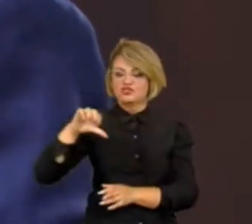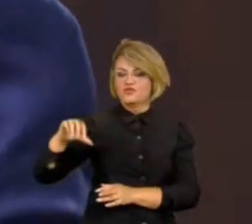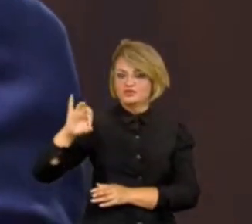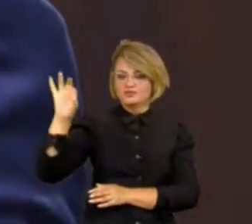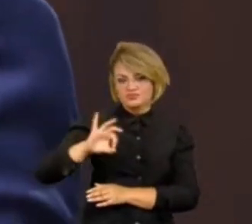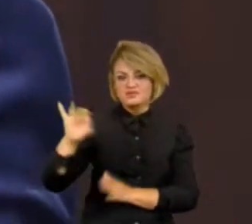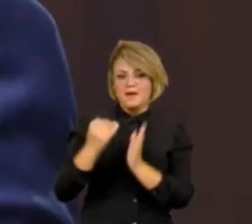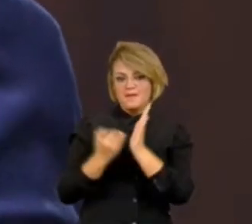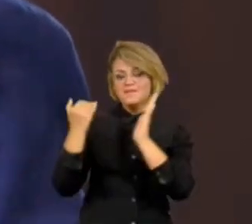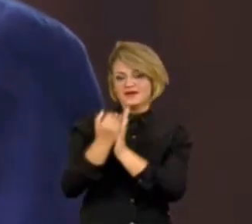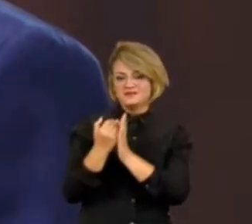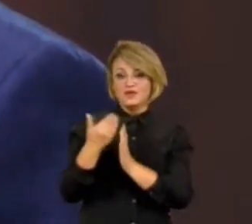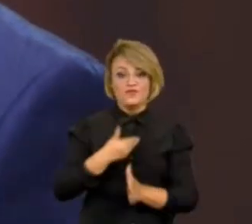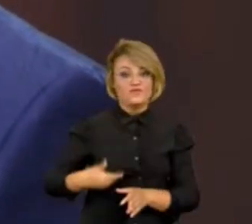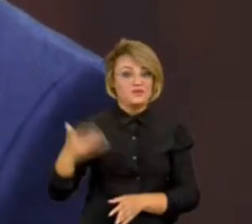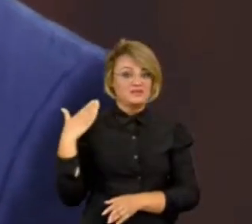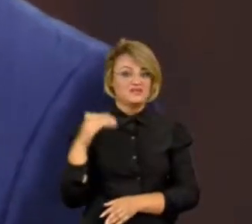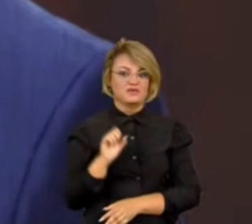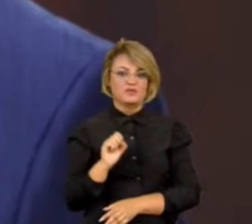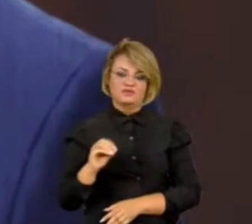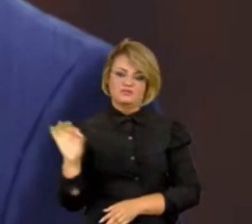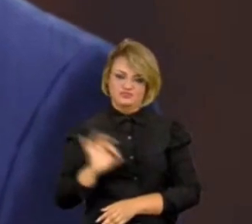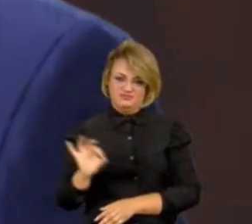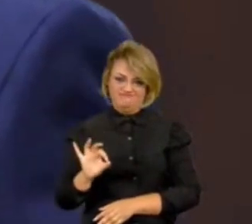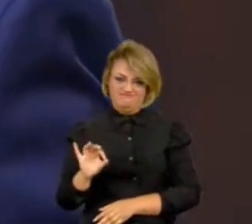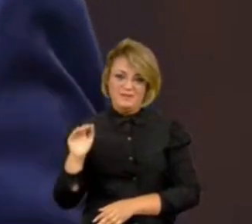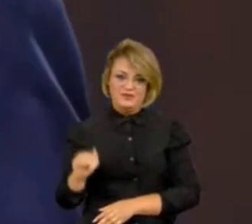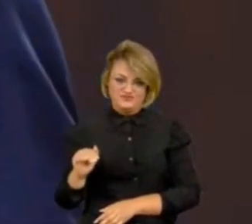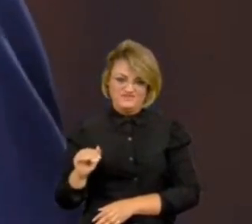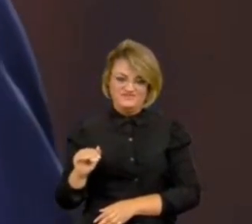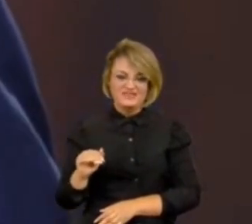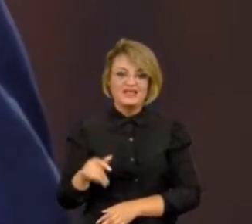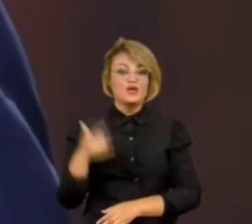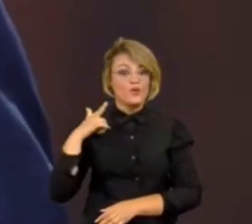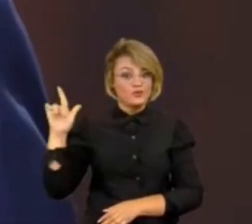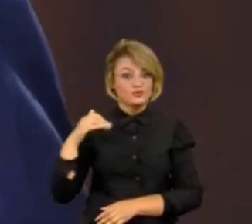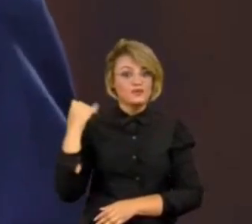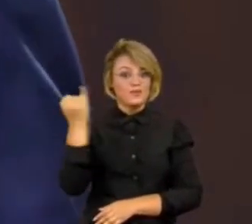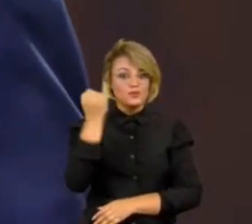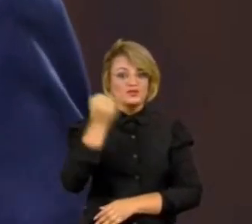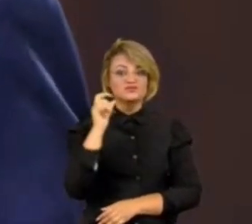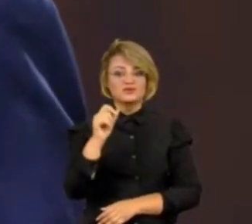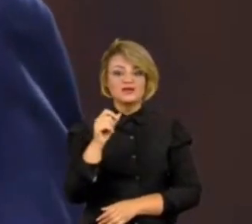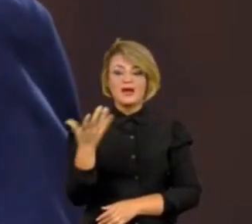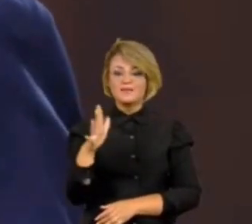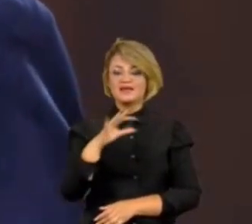era 80% abaixo da inflação. E uma outra coisa interessante é que a massa salarial cresceu também.